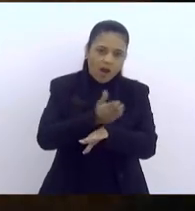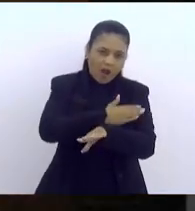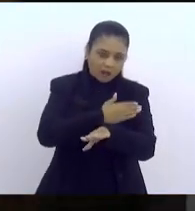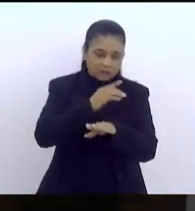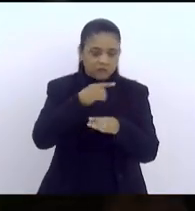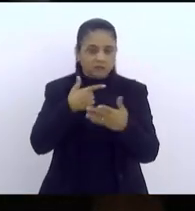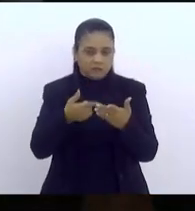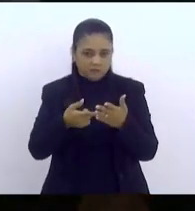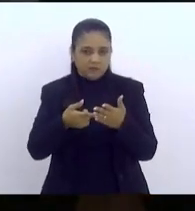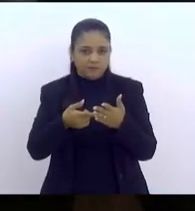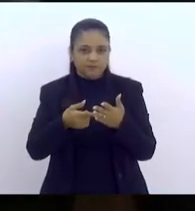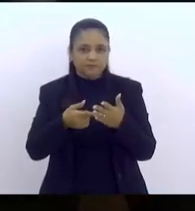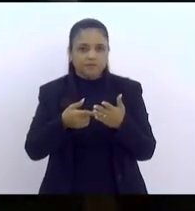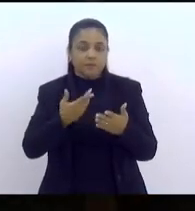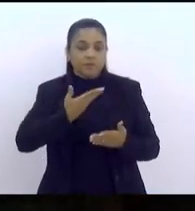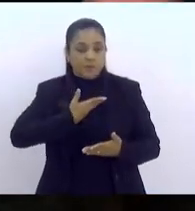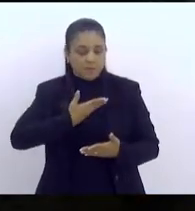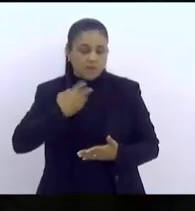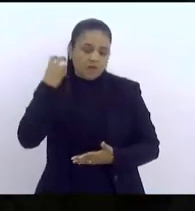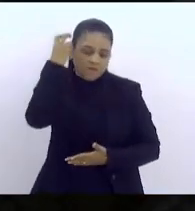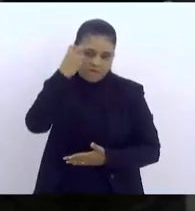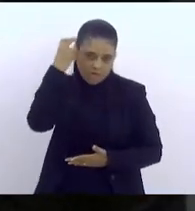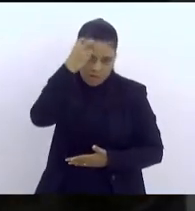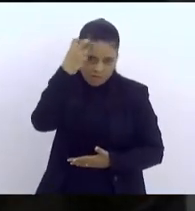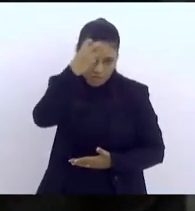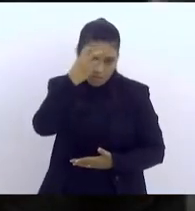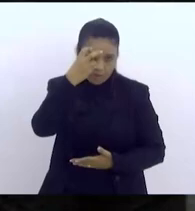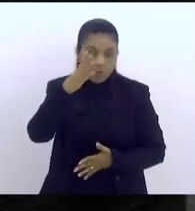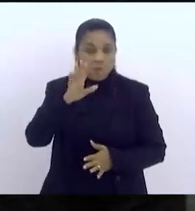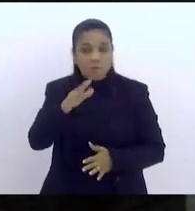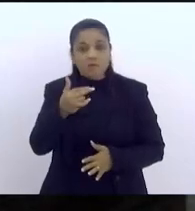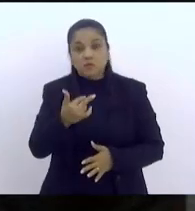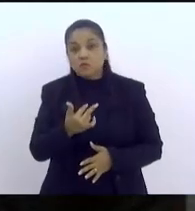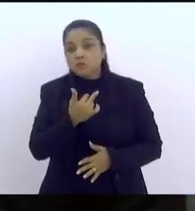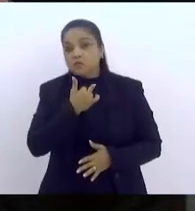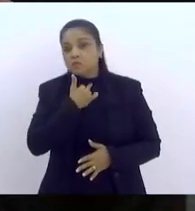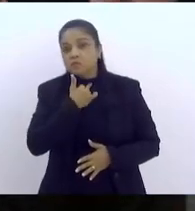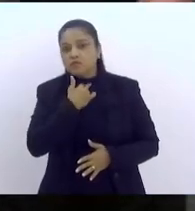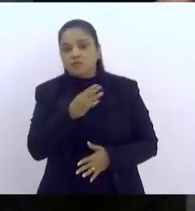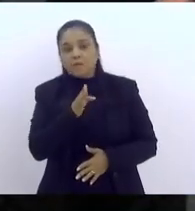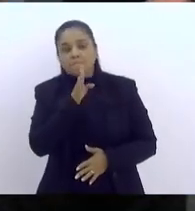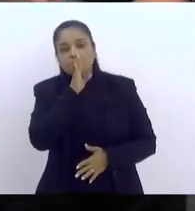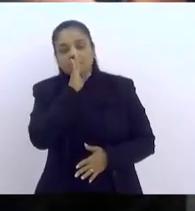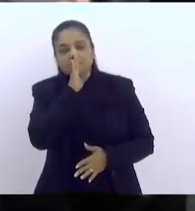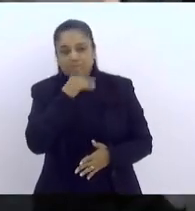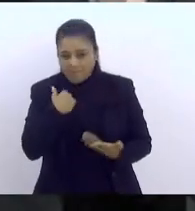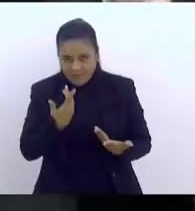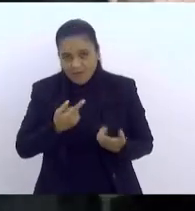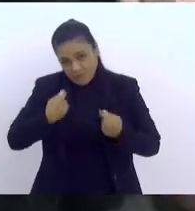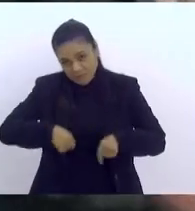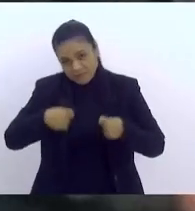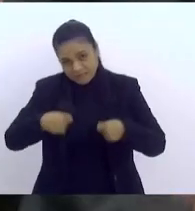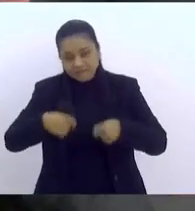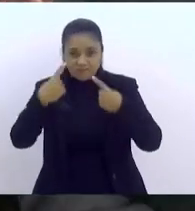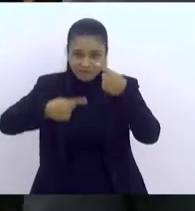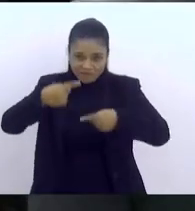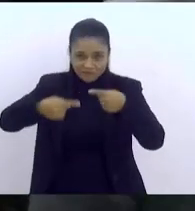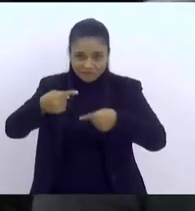querida camarada Verônica. Eu não podia me furtar a discutir essa matéria. Primeiro porque